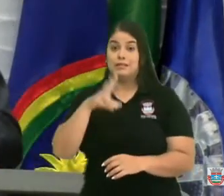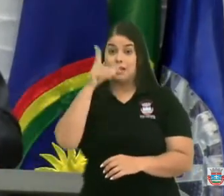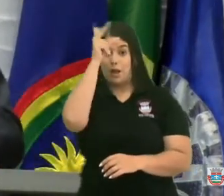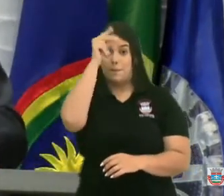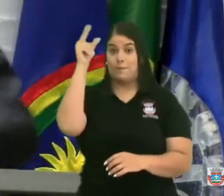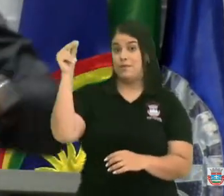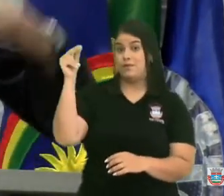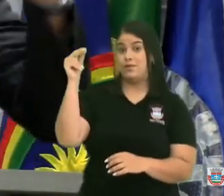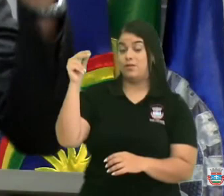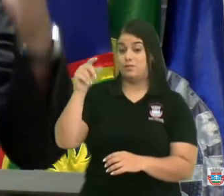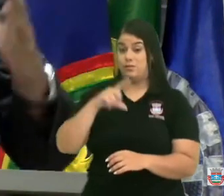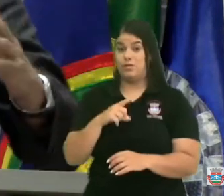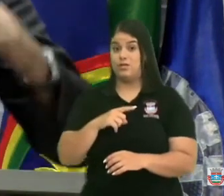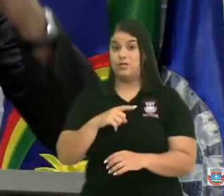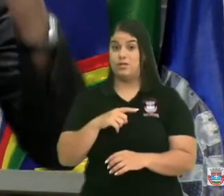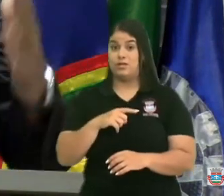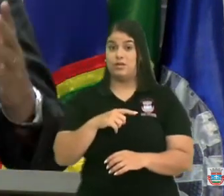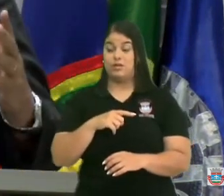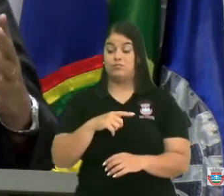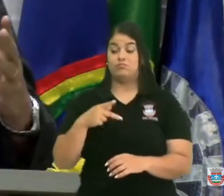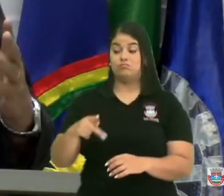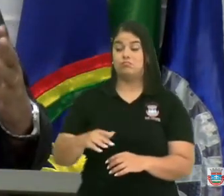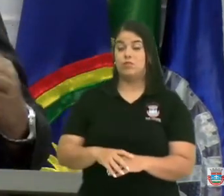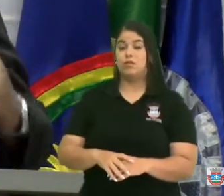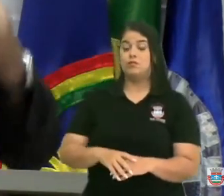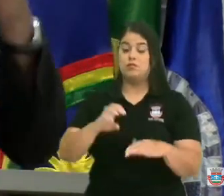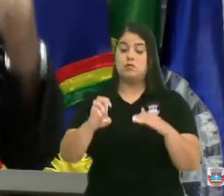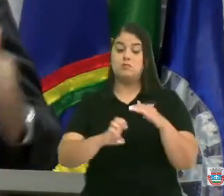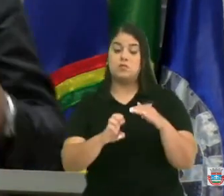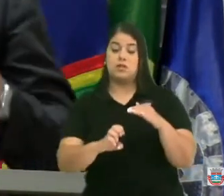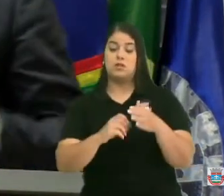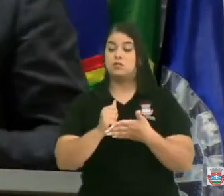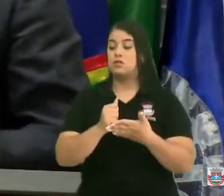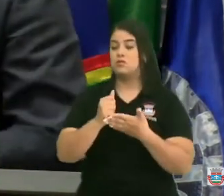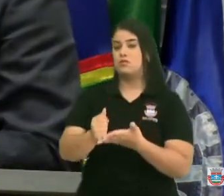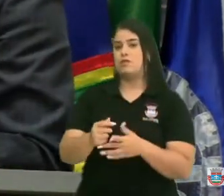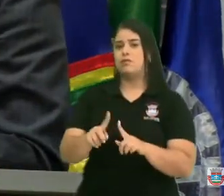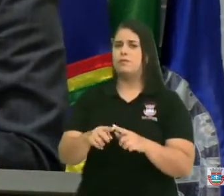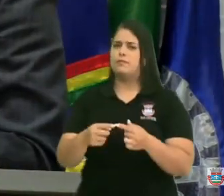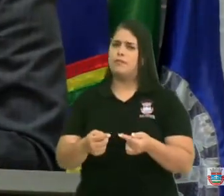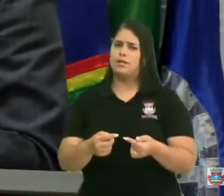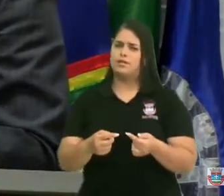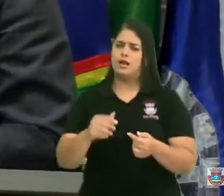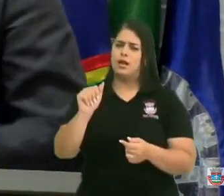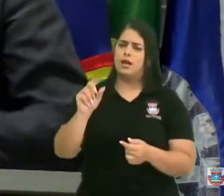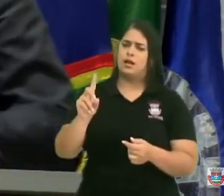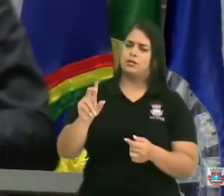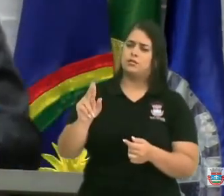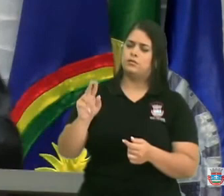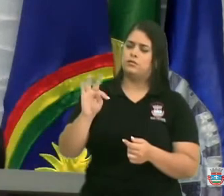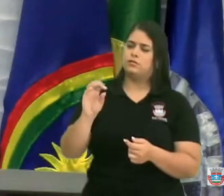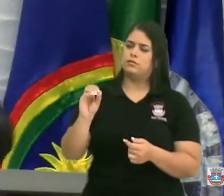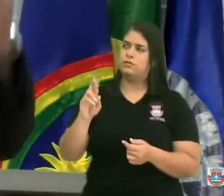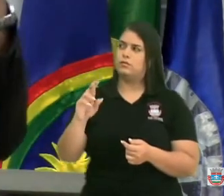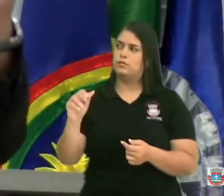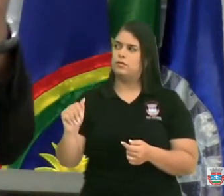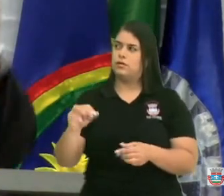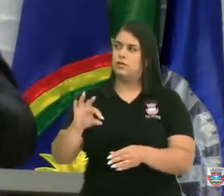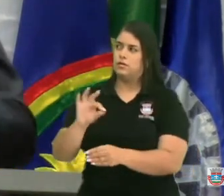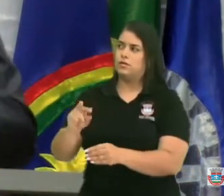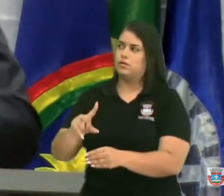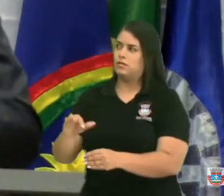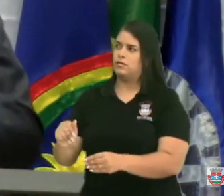mão, tinha os empresários que ajudavam e nunca fizeram a adutora de Espírito Santo.